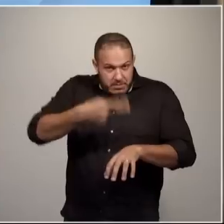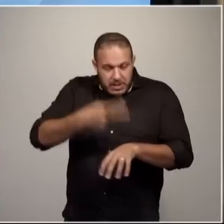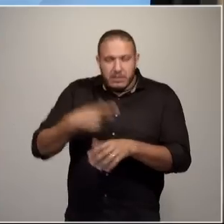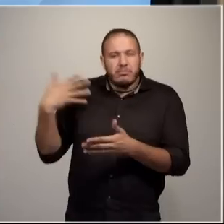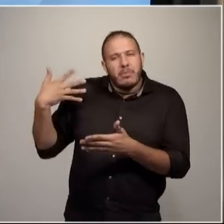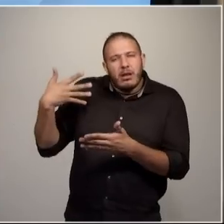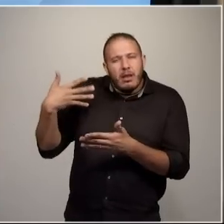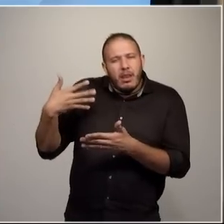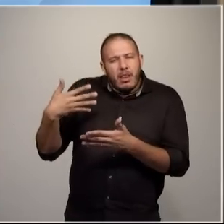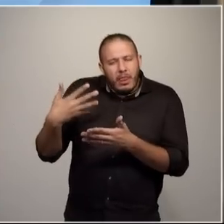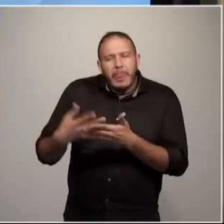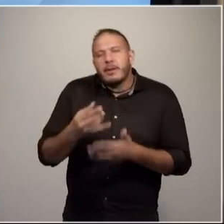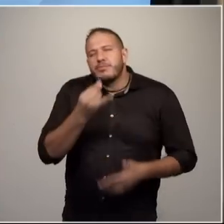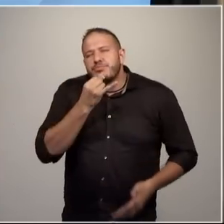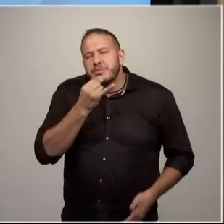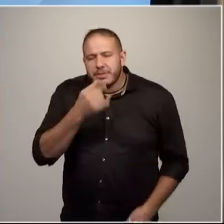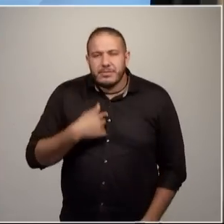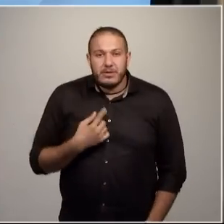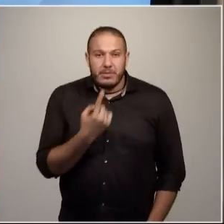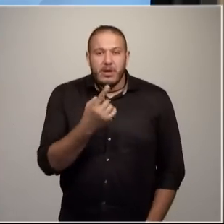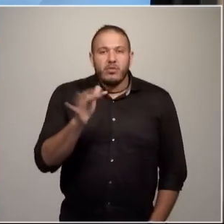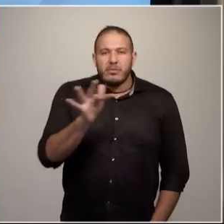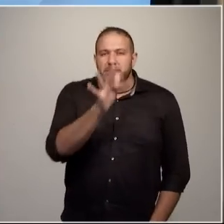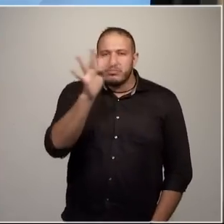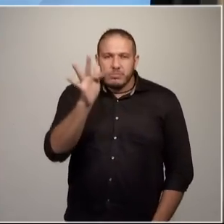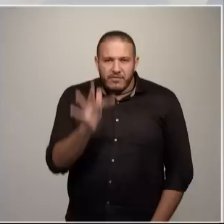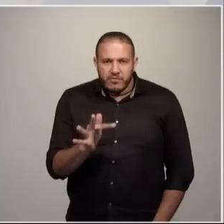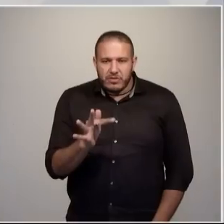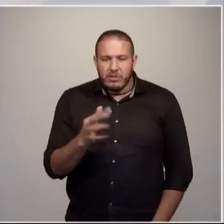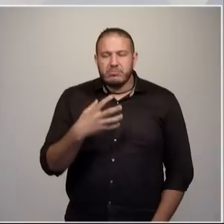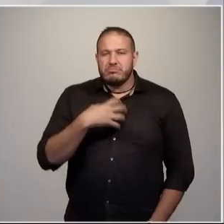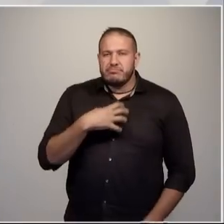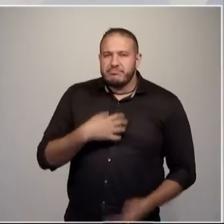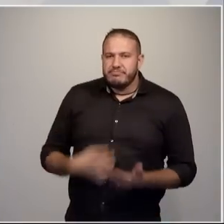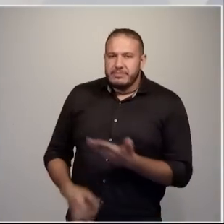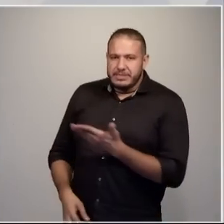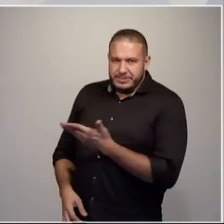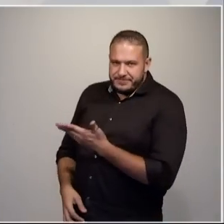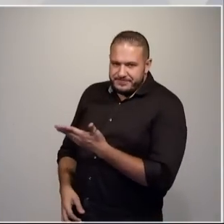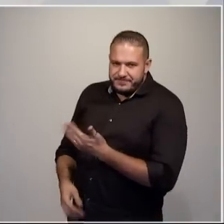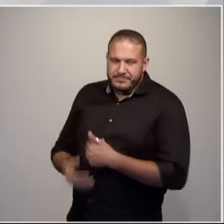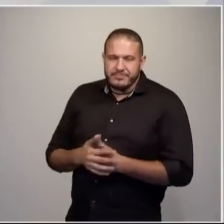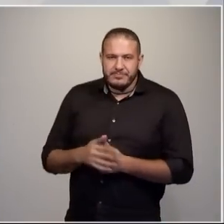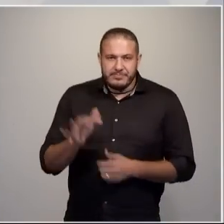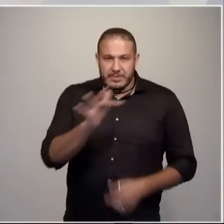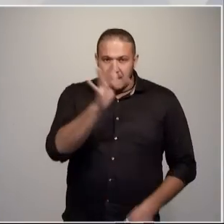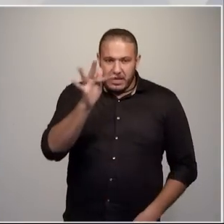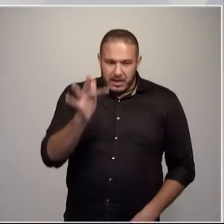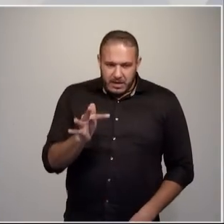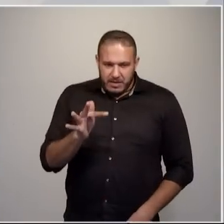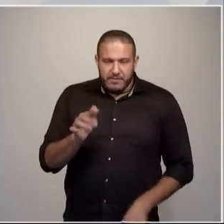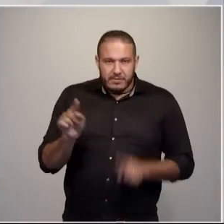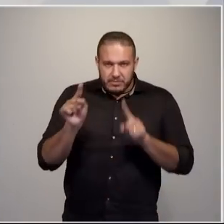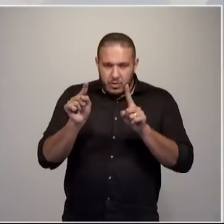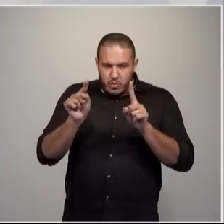Por exemplo, se eu pegar uma função assim, f de